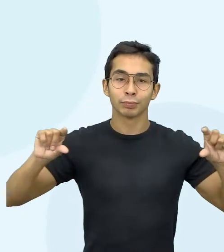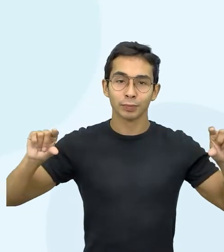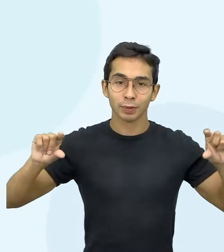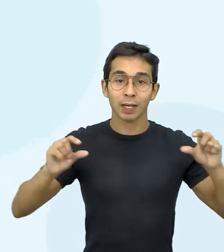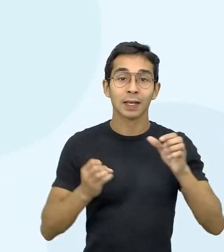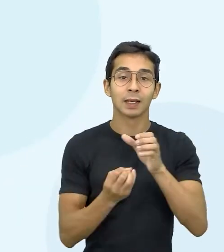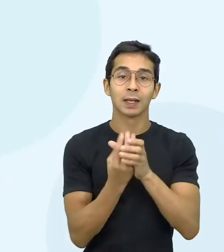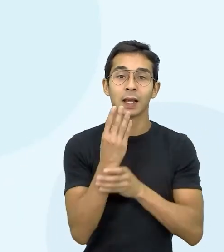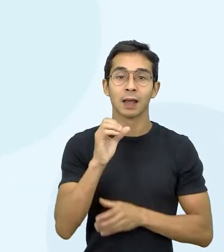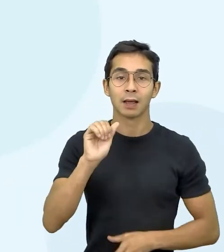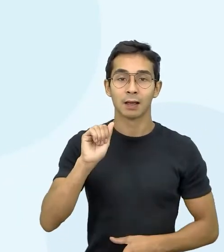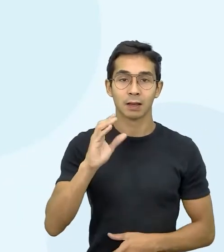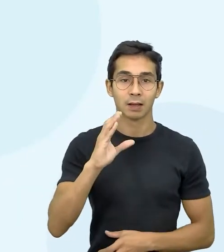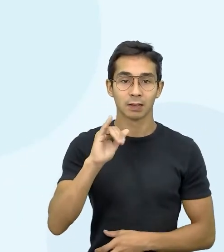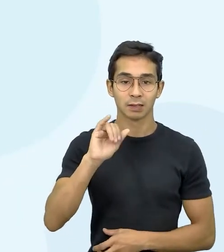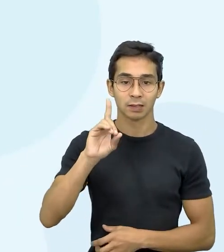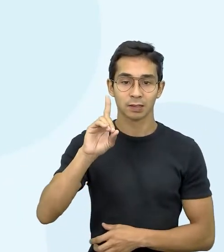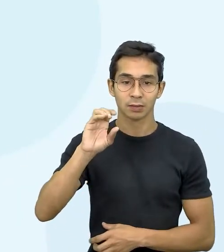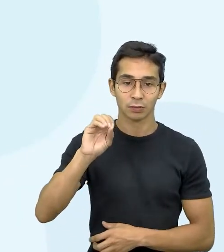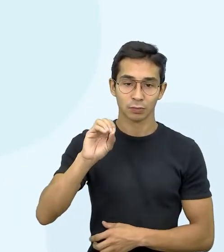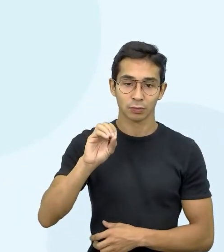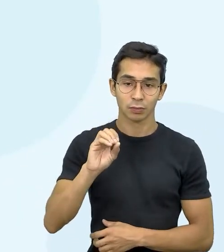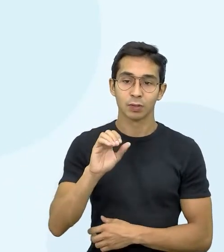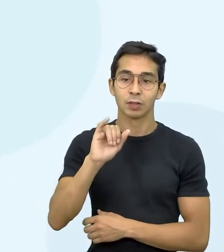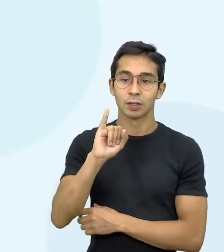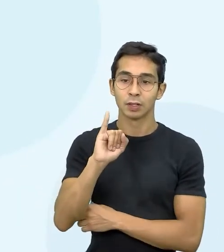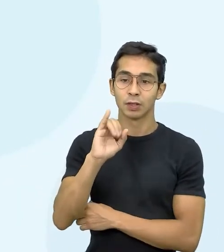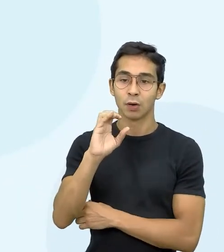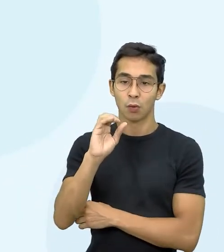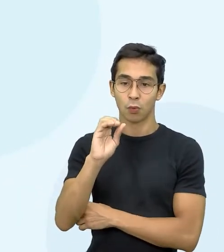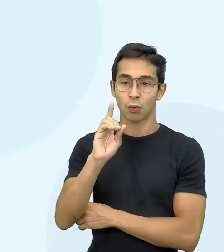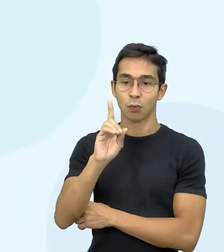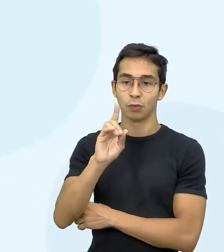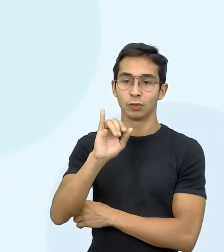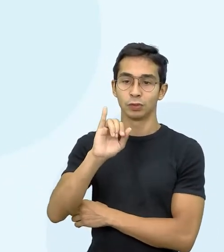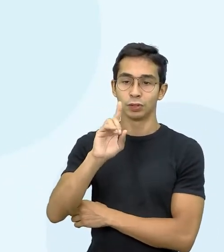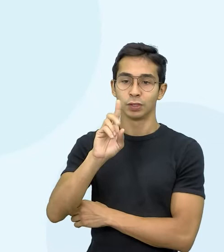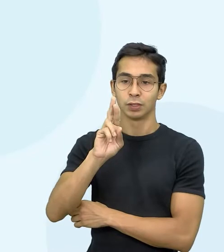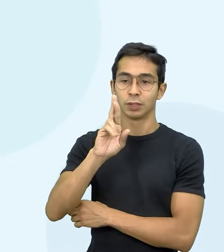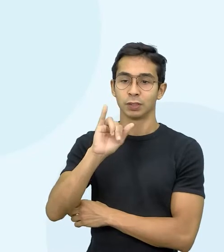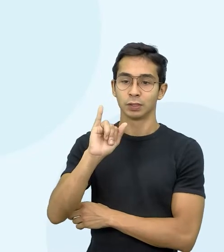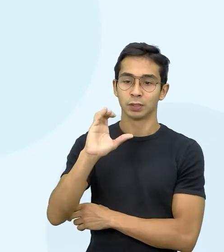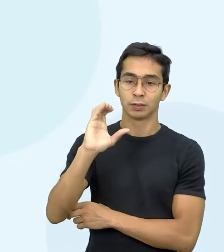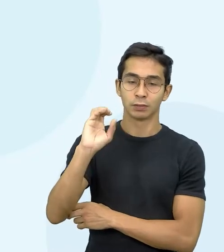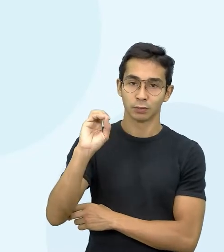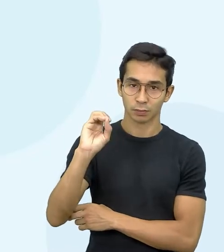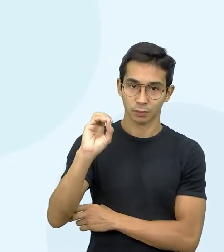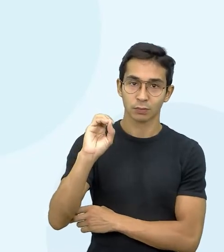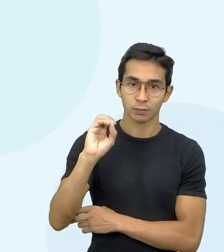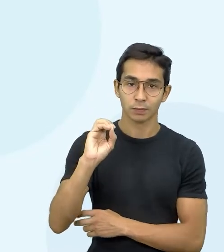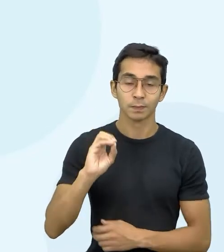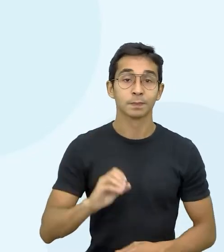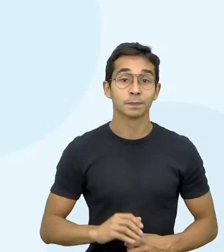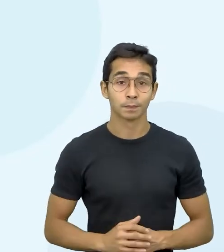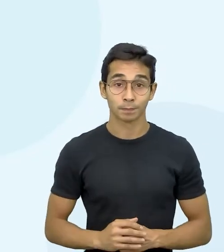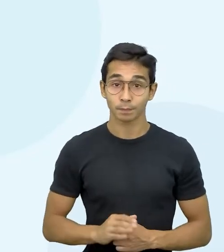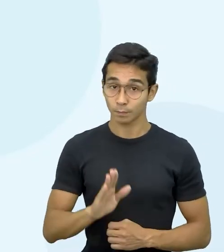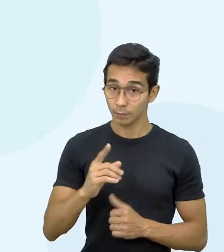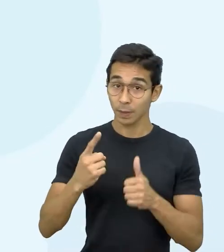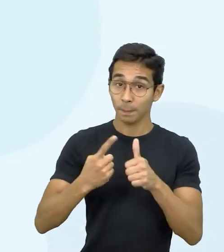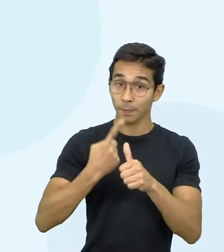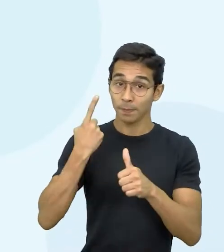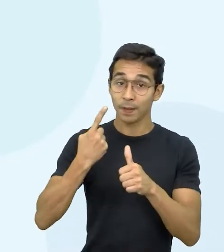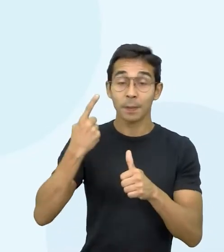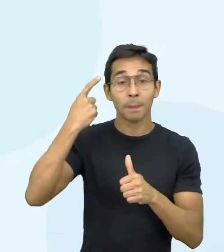ácido iodídrico. Lembrando que nós temos que ver a primeira coisa, quando nós formos, né, aqui fazer a nossa